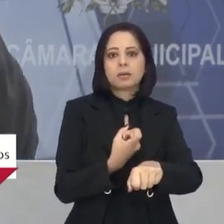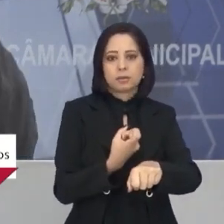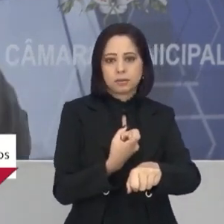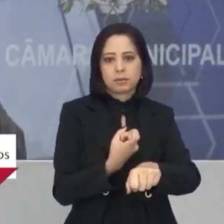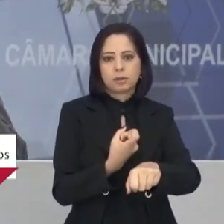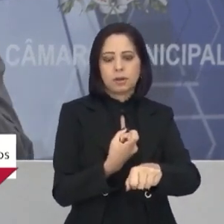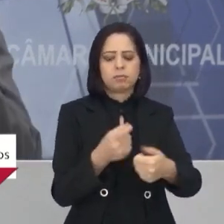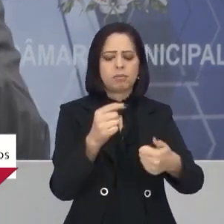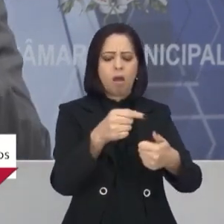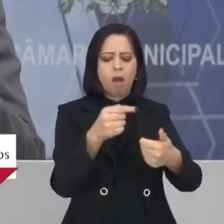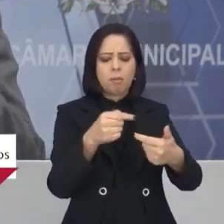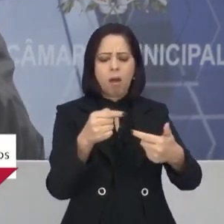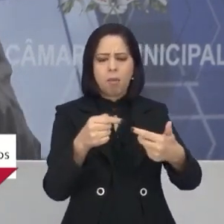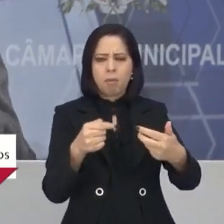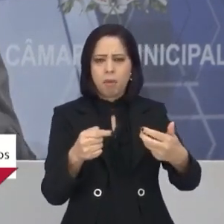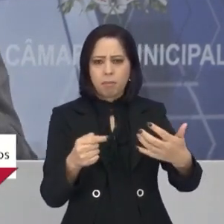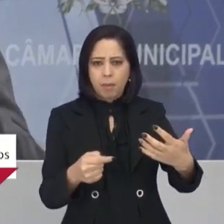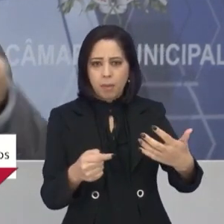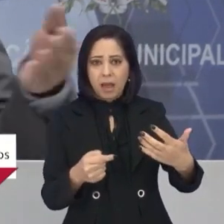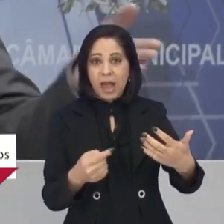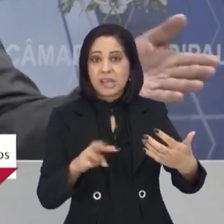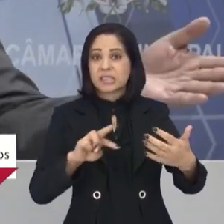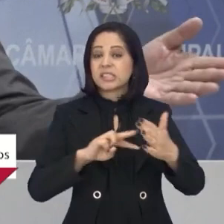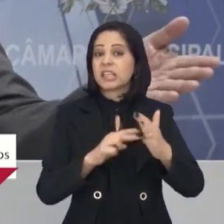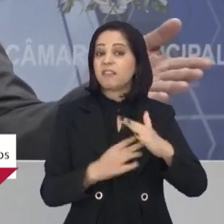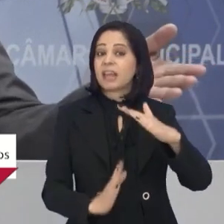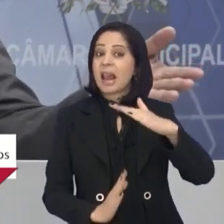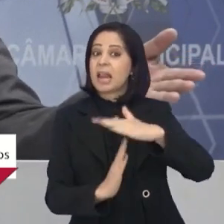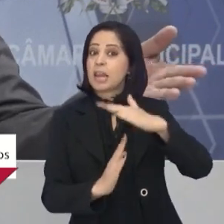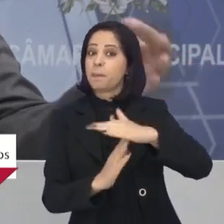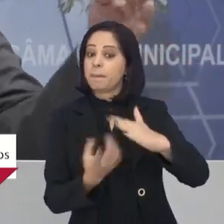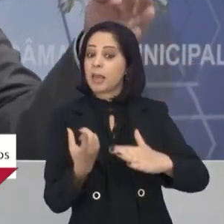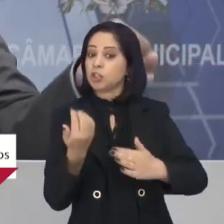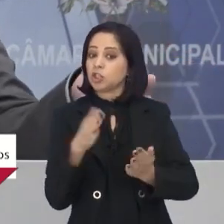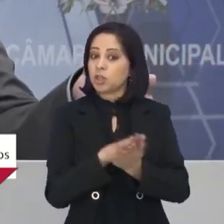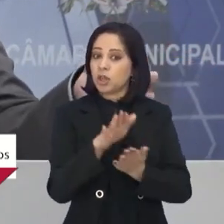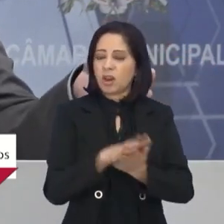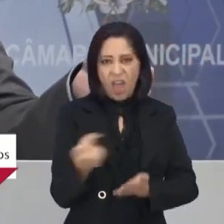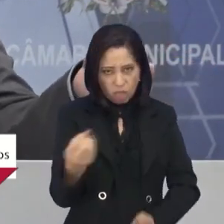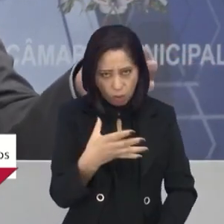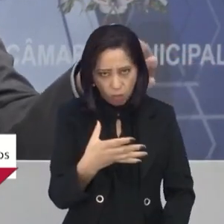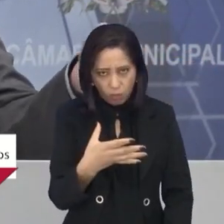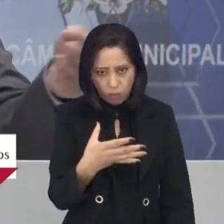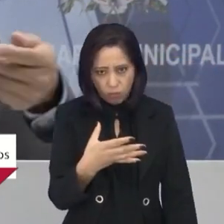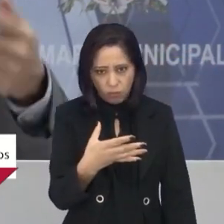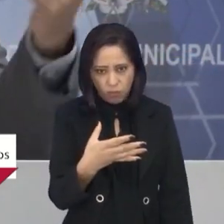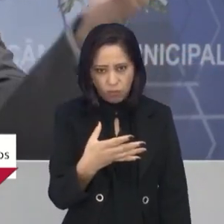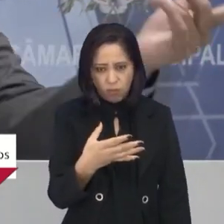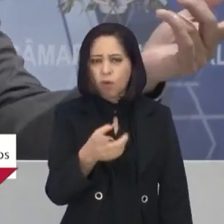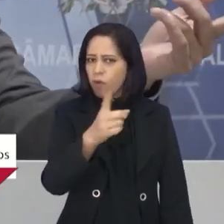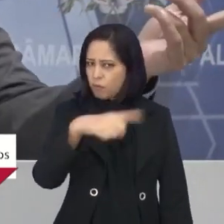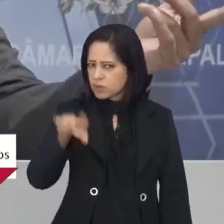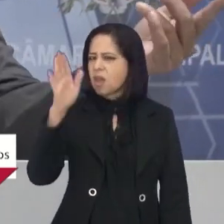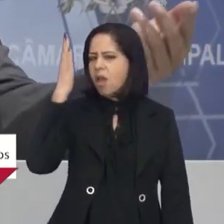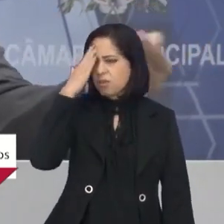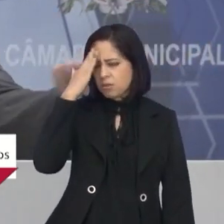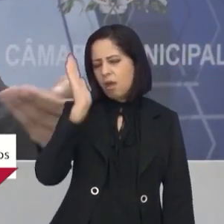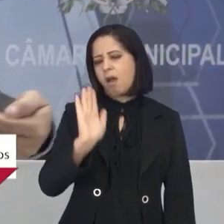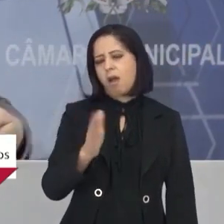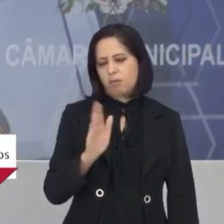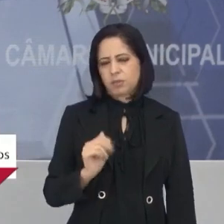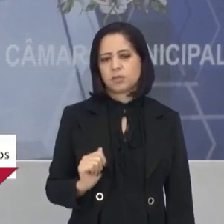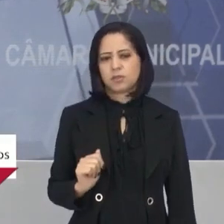de limitações de gastos é algo que não é novidade é alguma novidade isso vocês virem texto na lei de